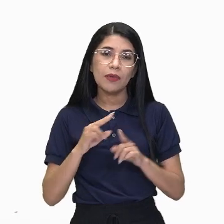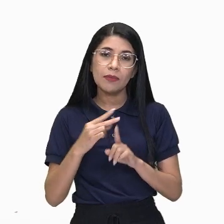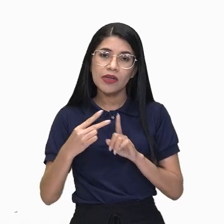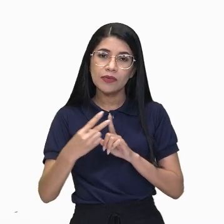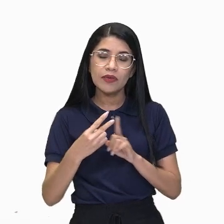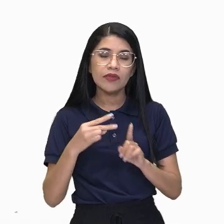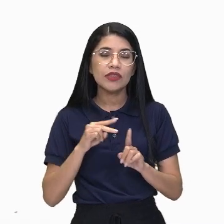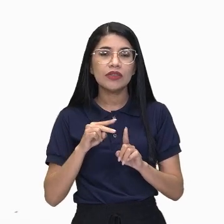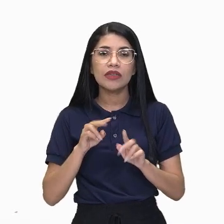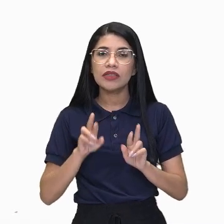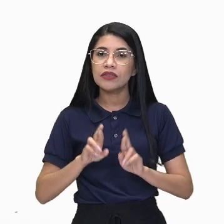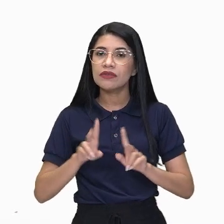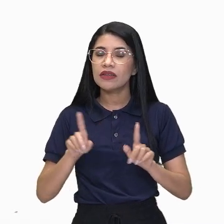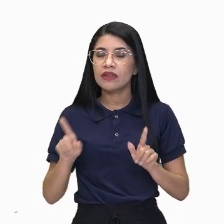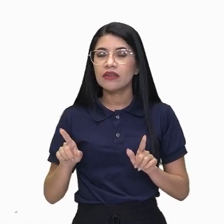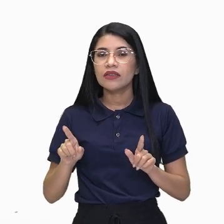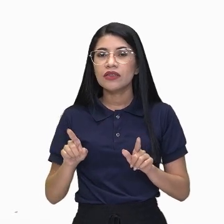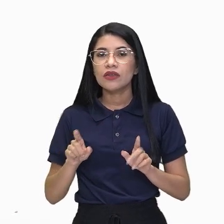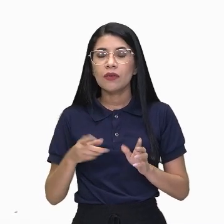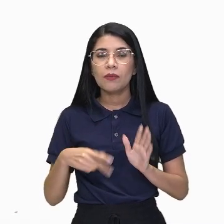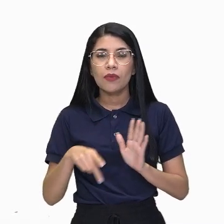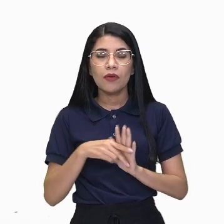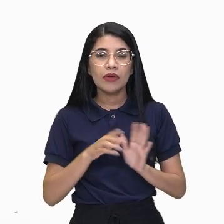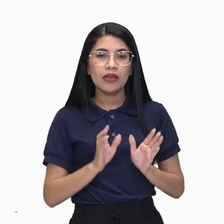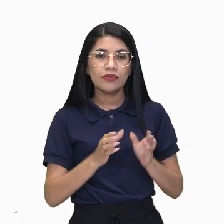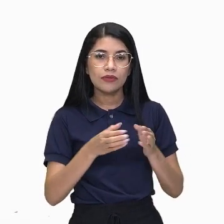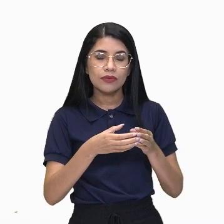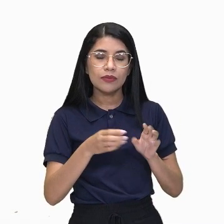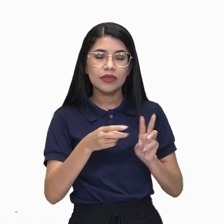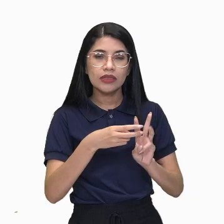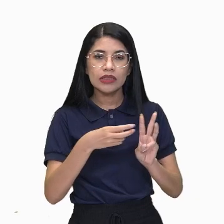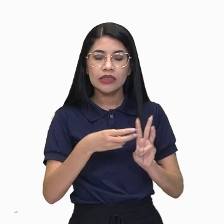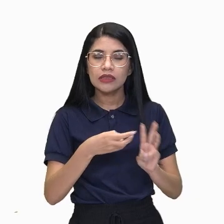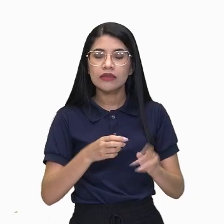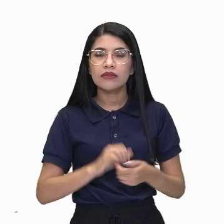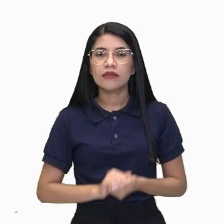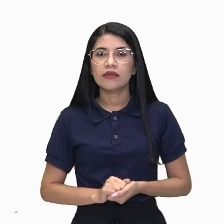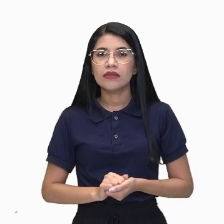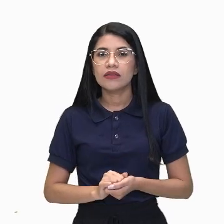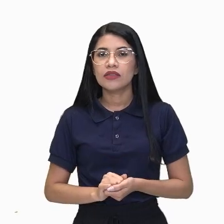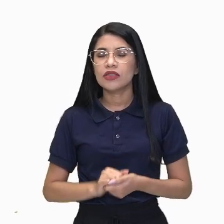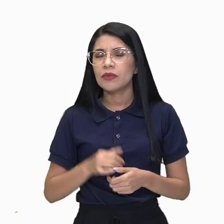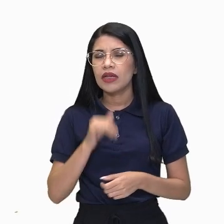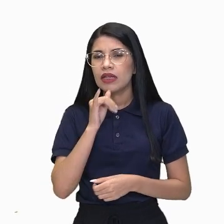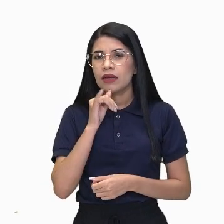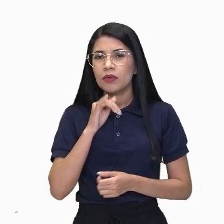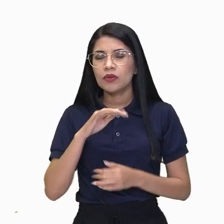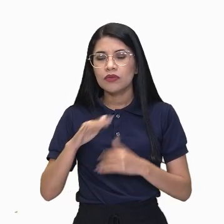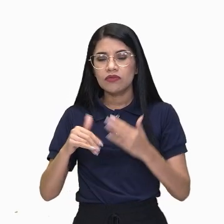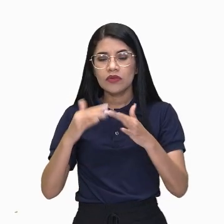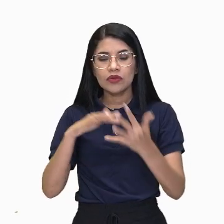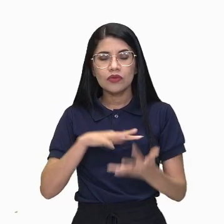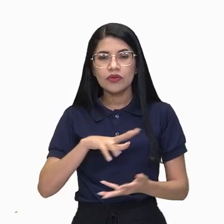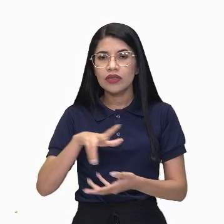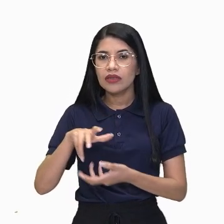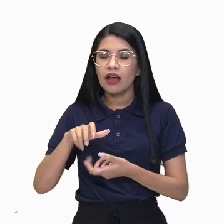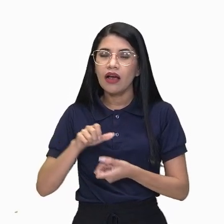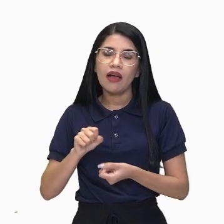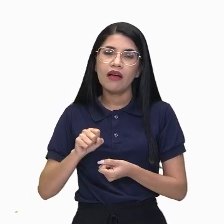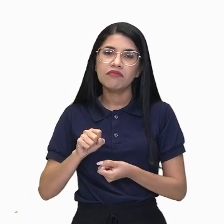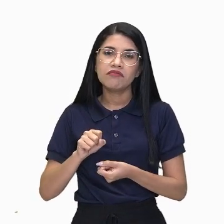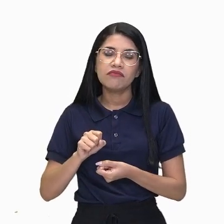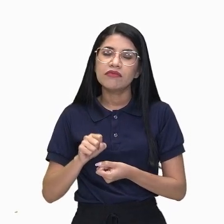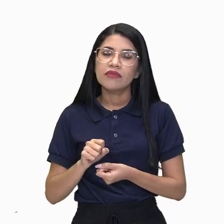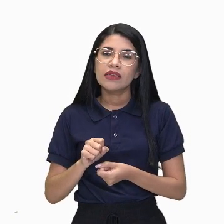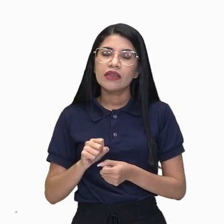uma cosmopercepção, né, dos povos, que é justamente, ele não usa o desenvolvimento sustentável, né,